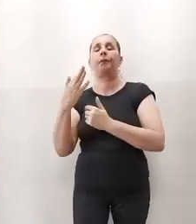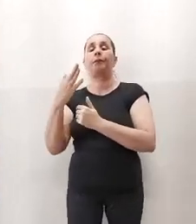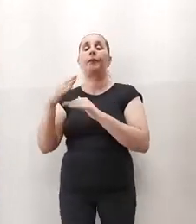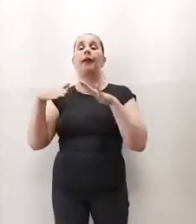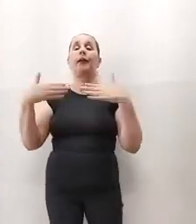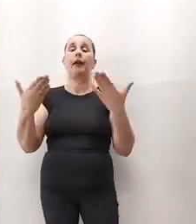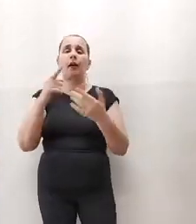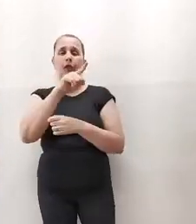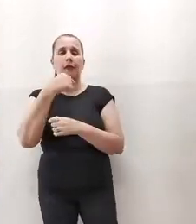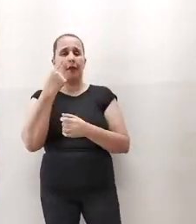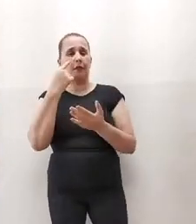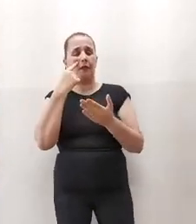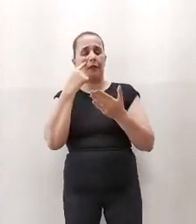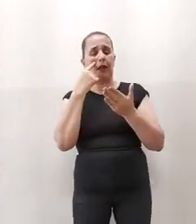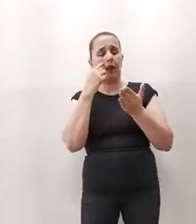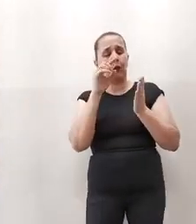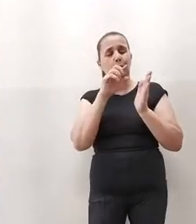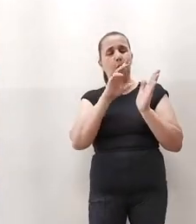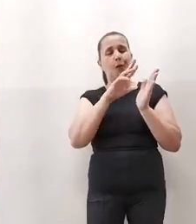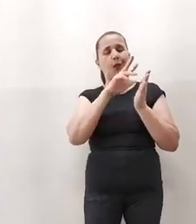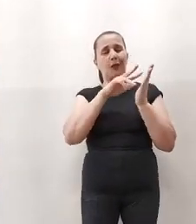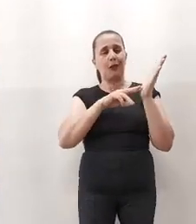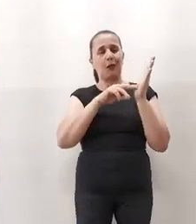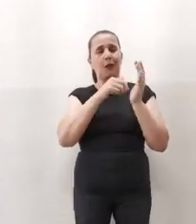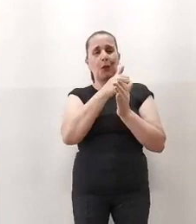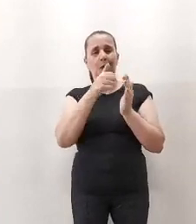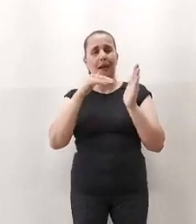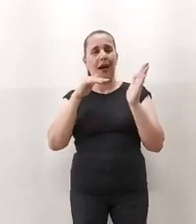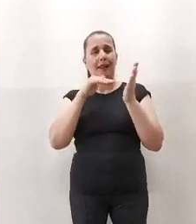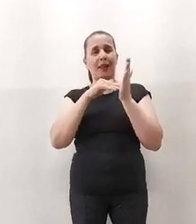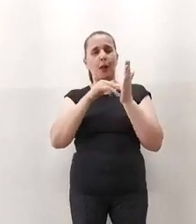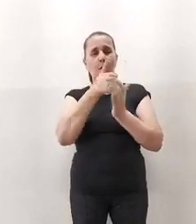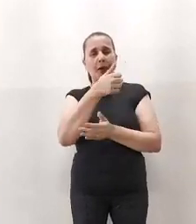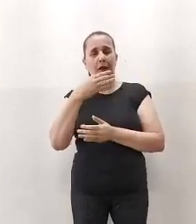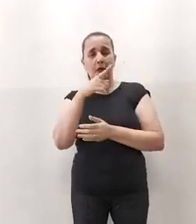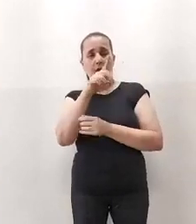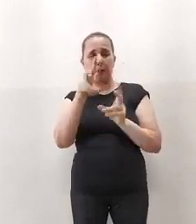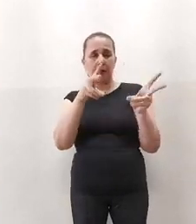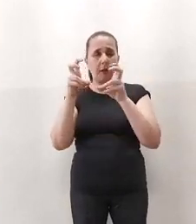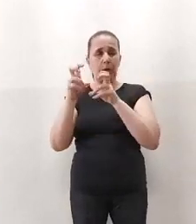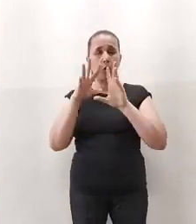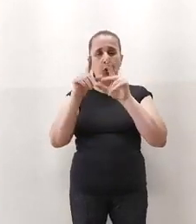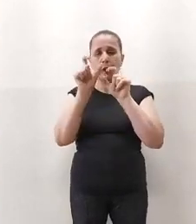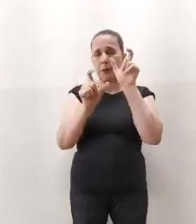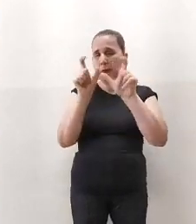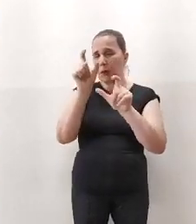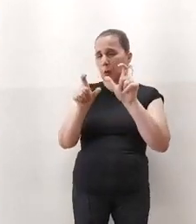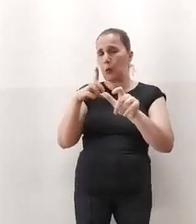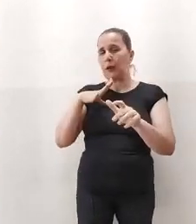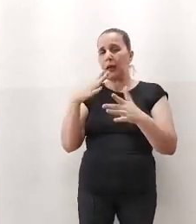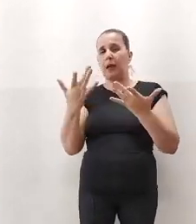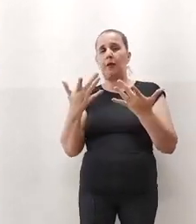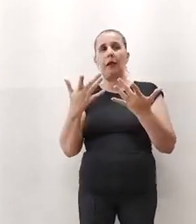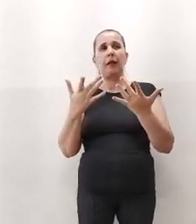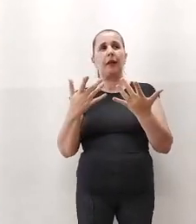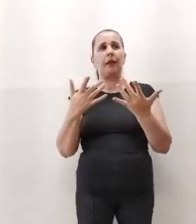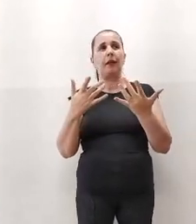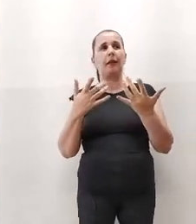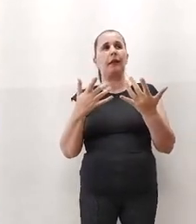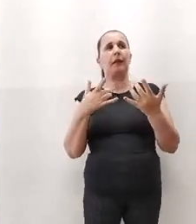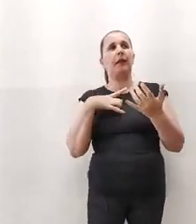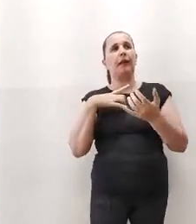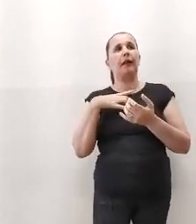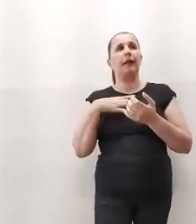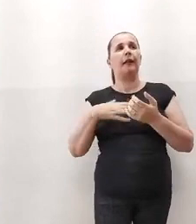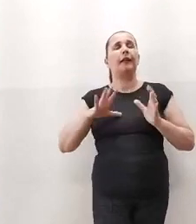aí você vai pegar do versículo 11 ao 14, você vai perceber que estavam todos ali tocando para o Senhor